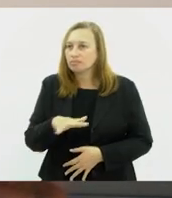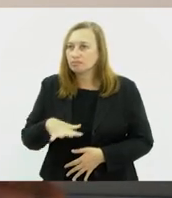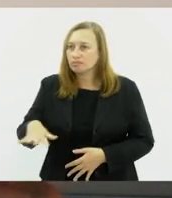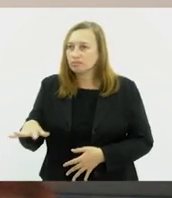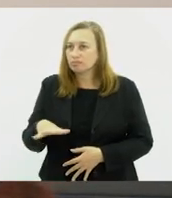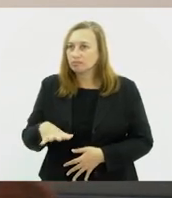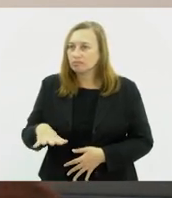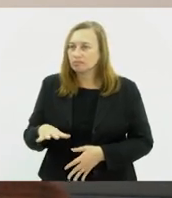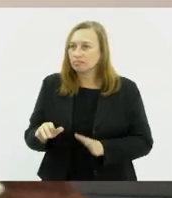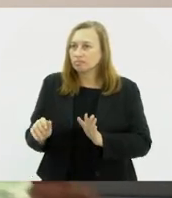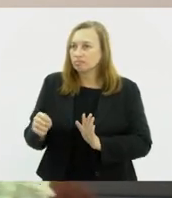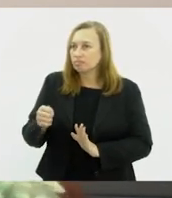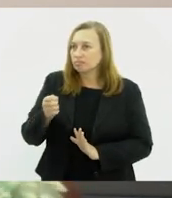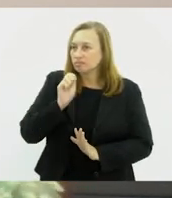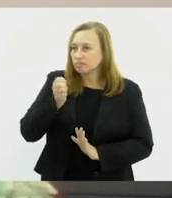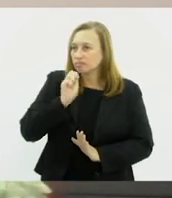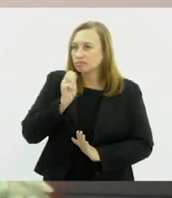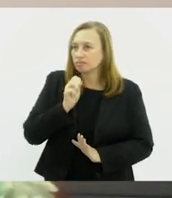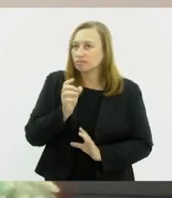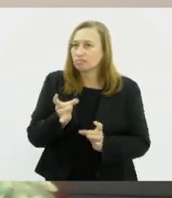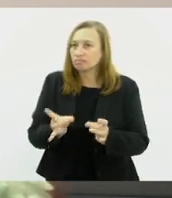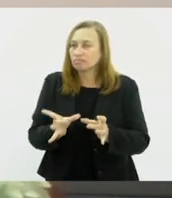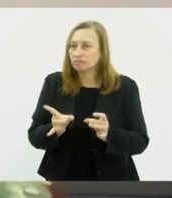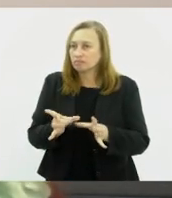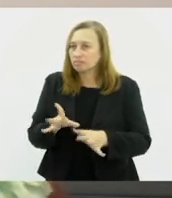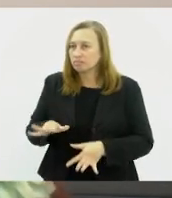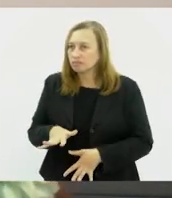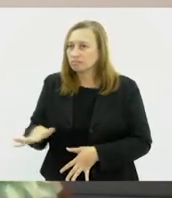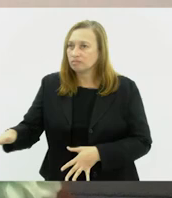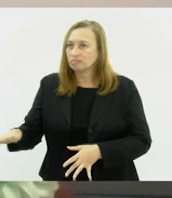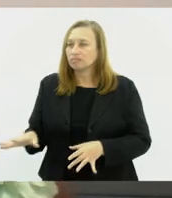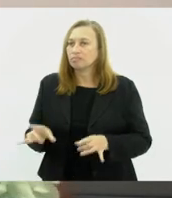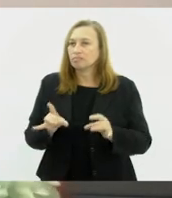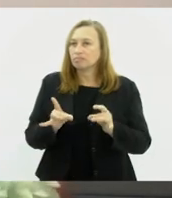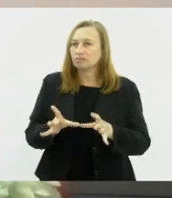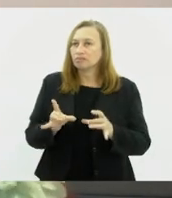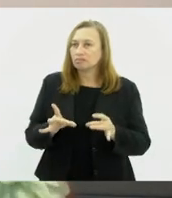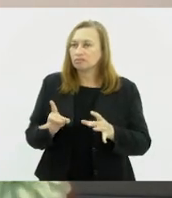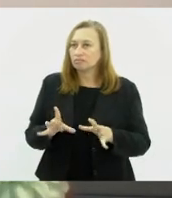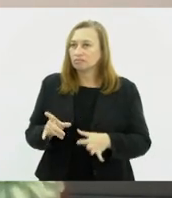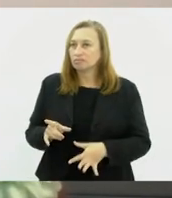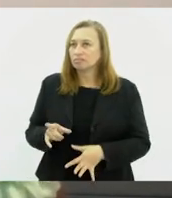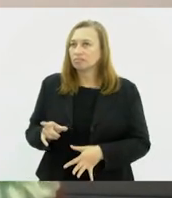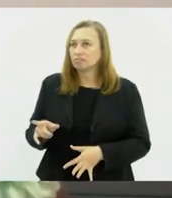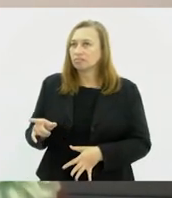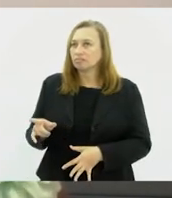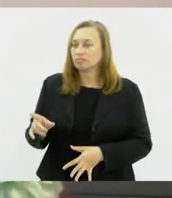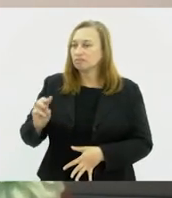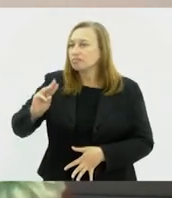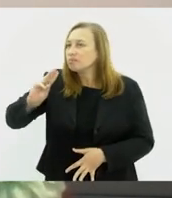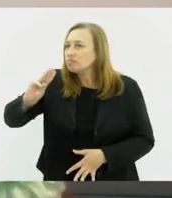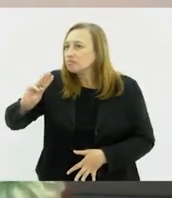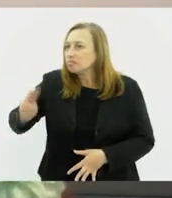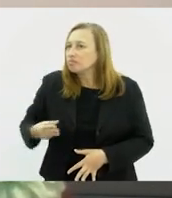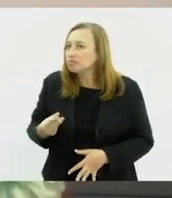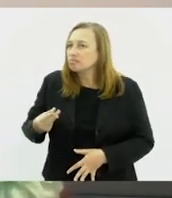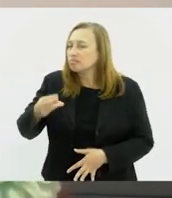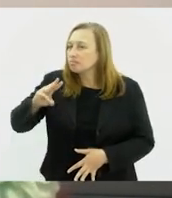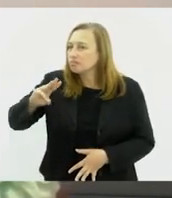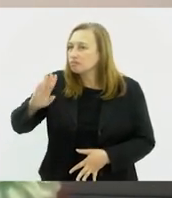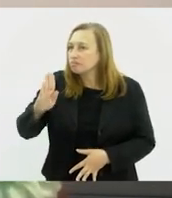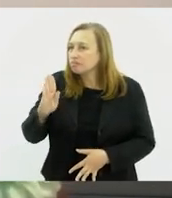que ser vendido na favela para gerar emprego renda para dinheiro ficar para esses bilhões